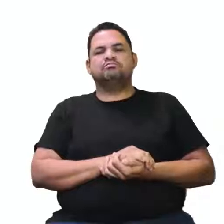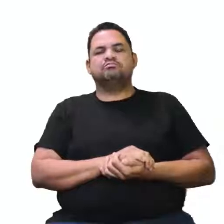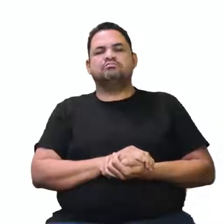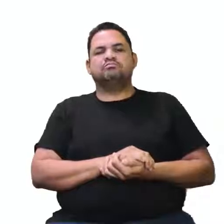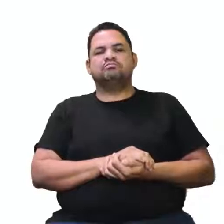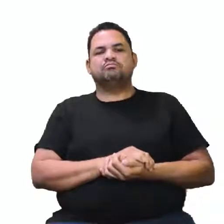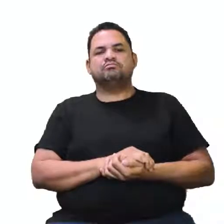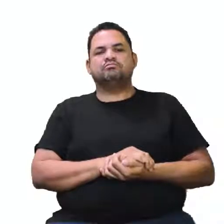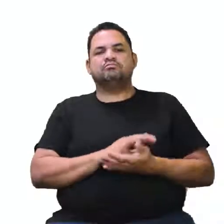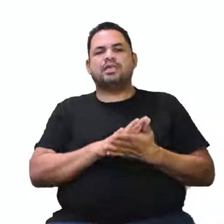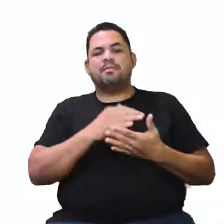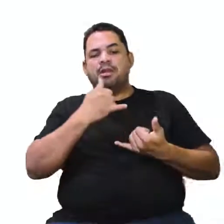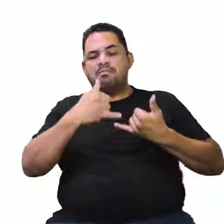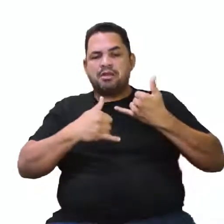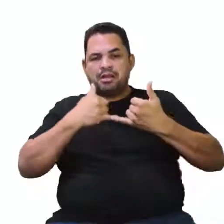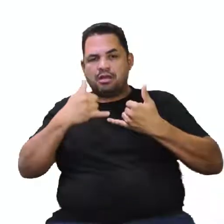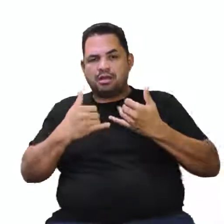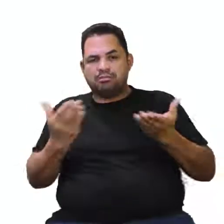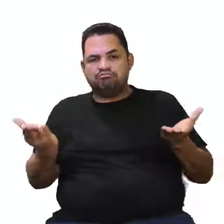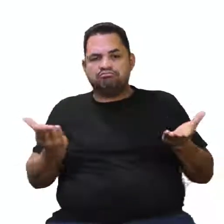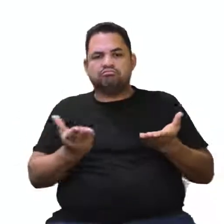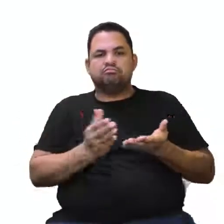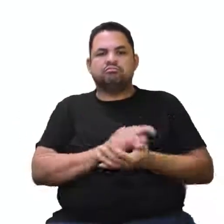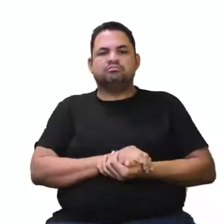no meu momento de lazer,